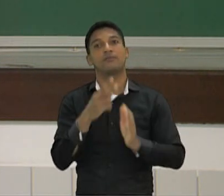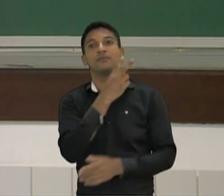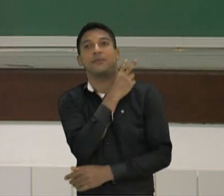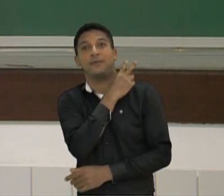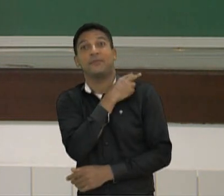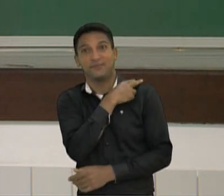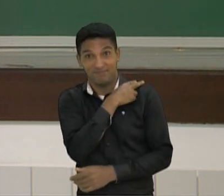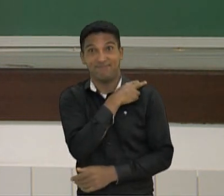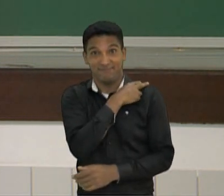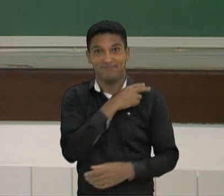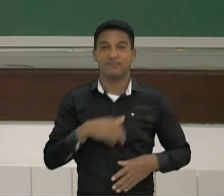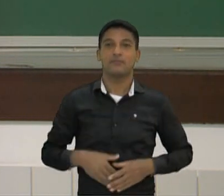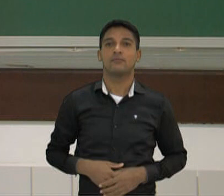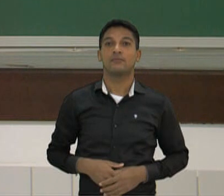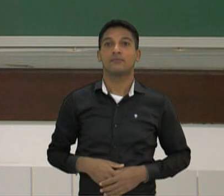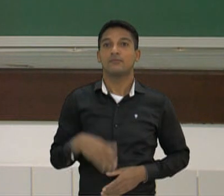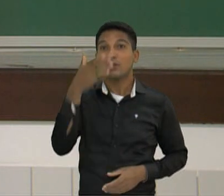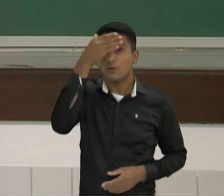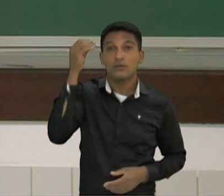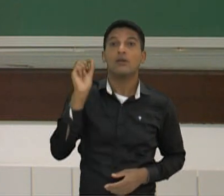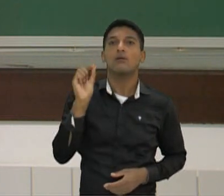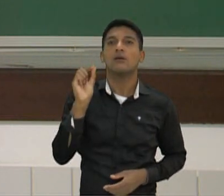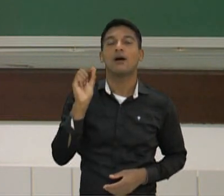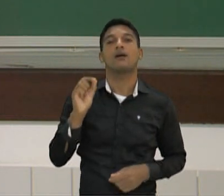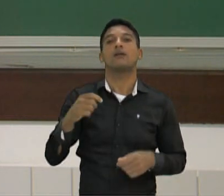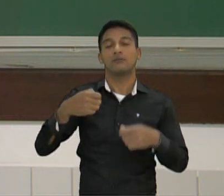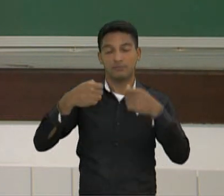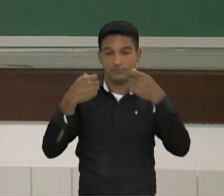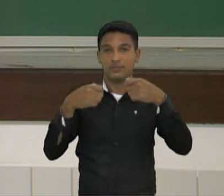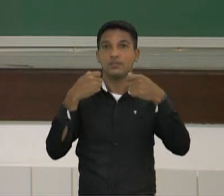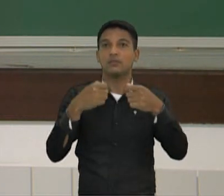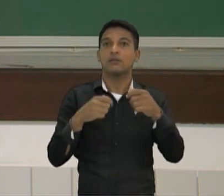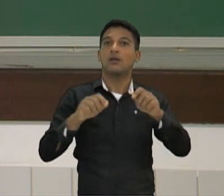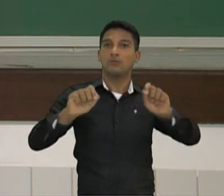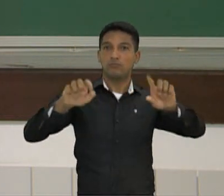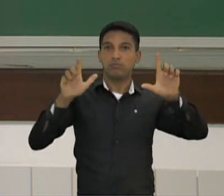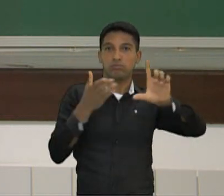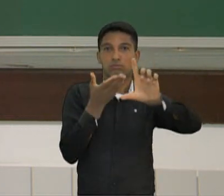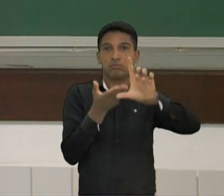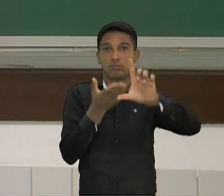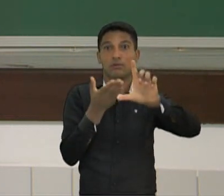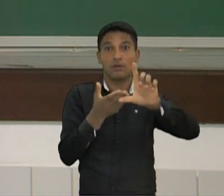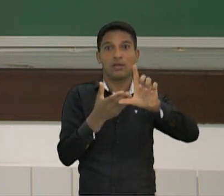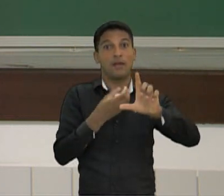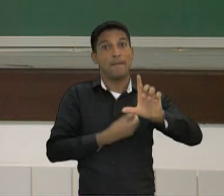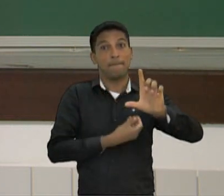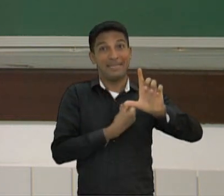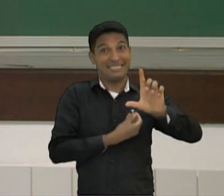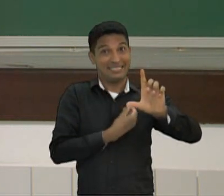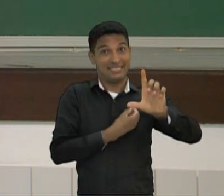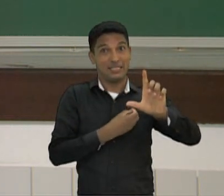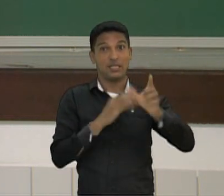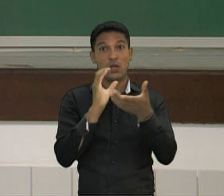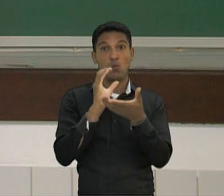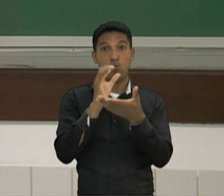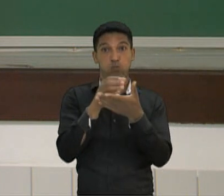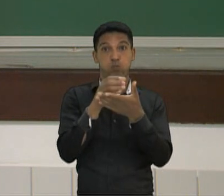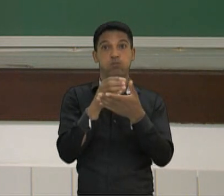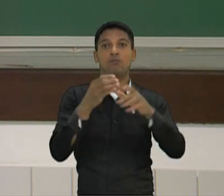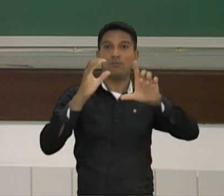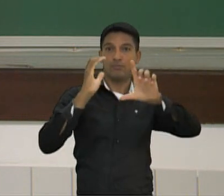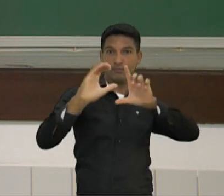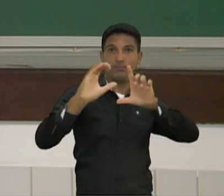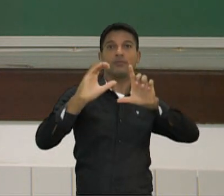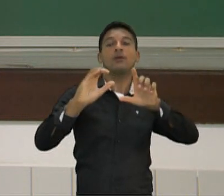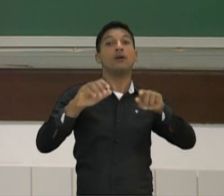não esqueçam, pessoal, de validar a presença de vocês no Classroom diariamente, tá? Então, você vai acessar o Classroom,